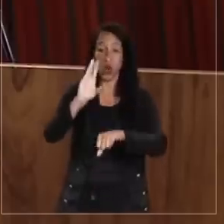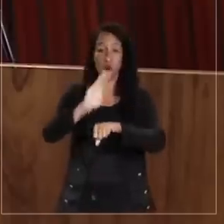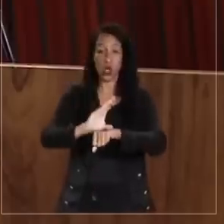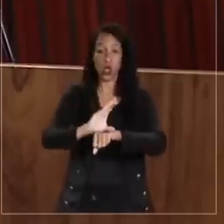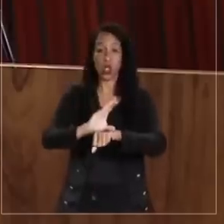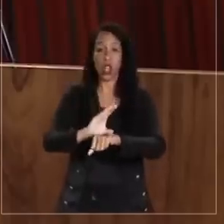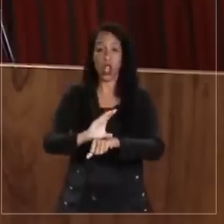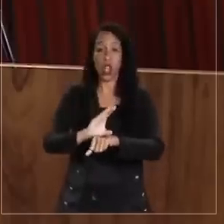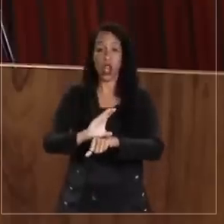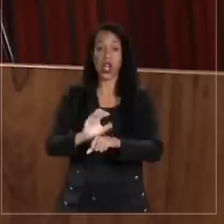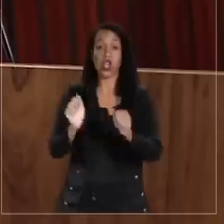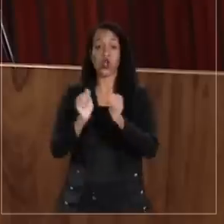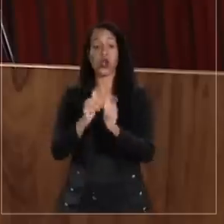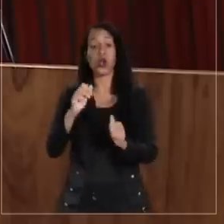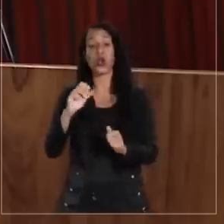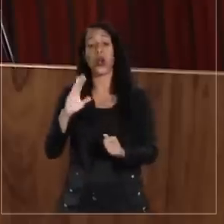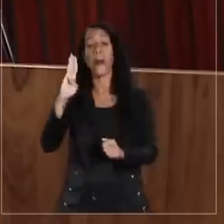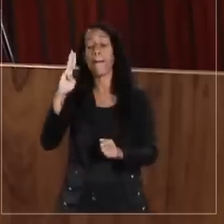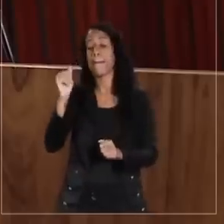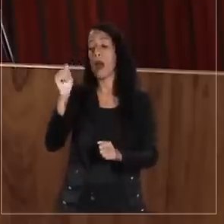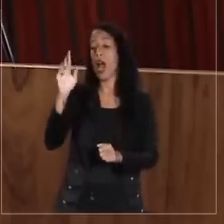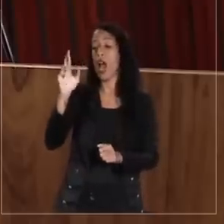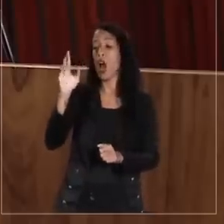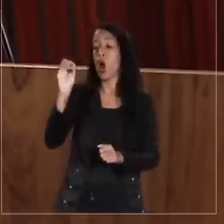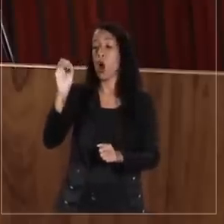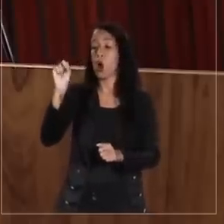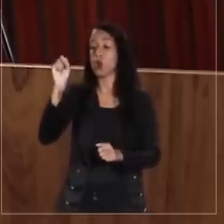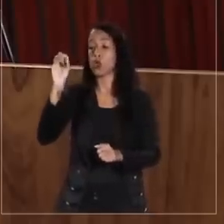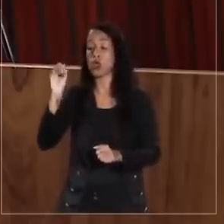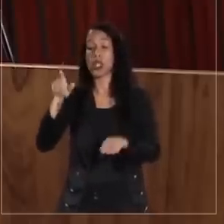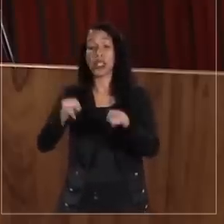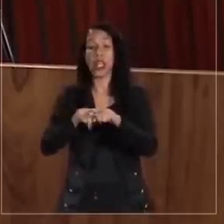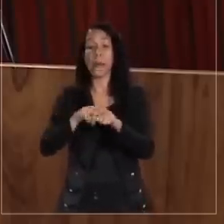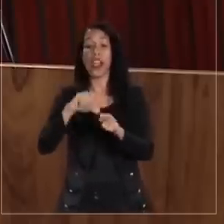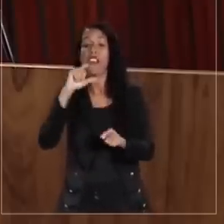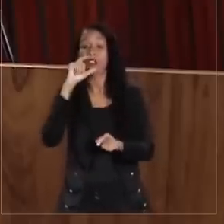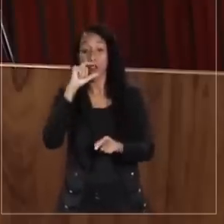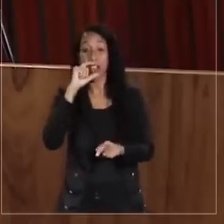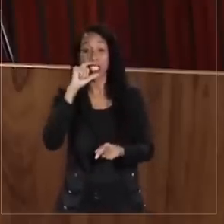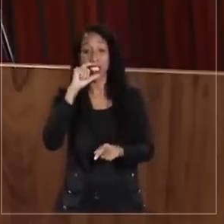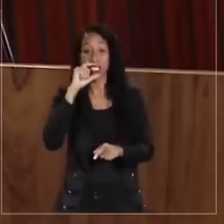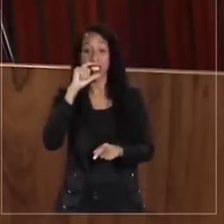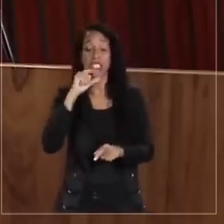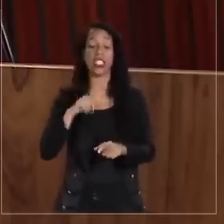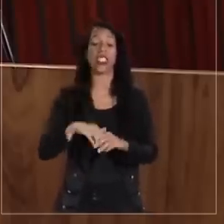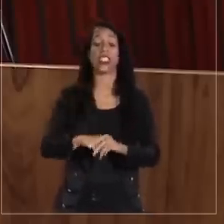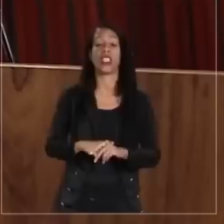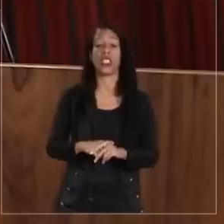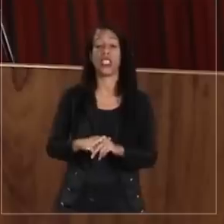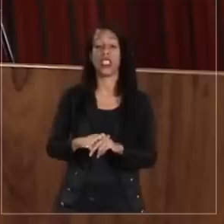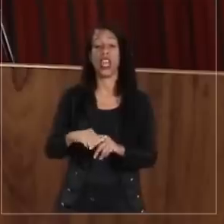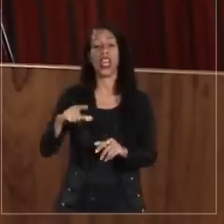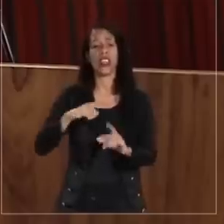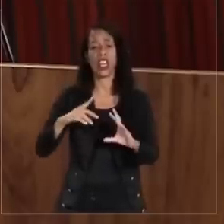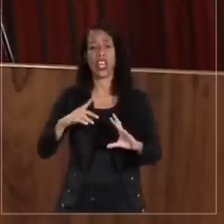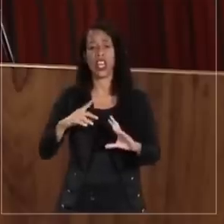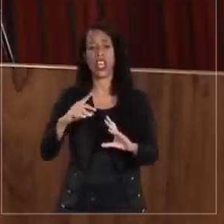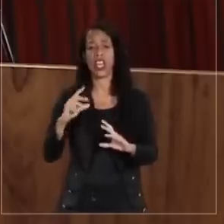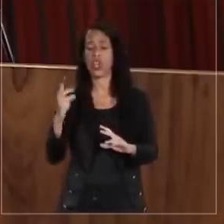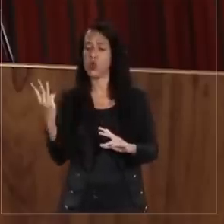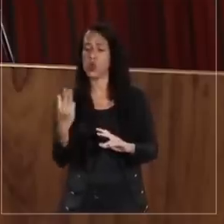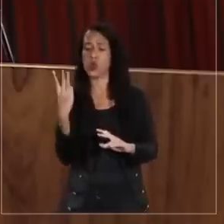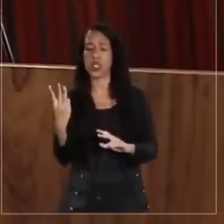do ministro Roberto Barroso, quanto do ministro Fachin, quanto de Vossa Excelência, que todos os